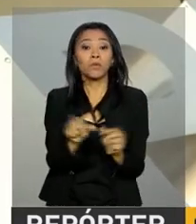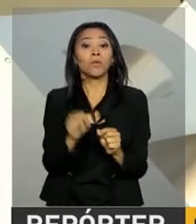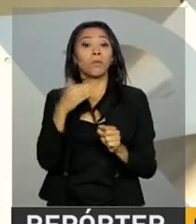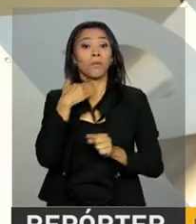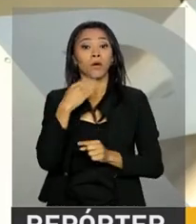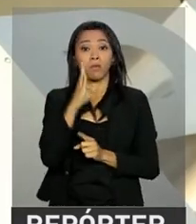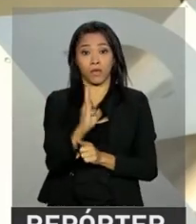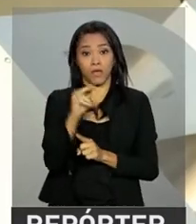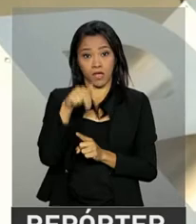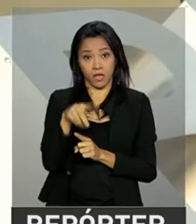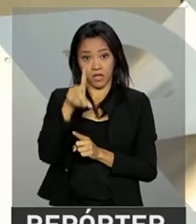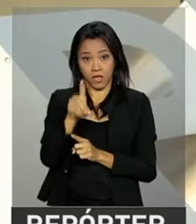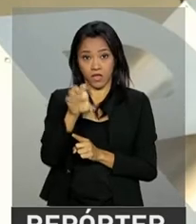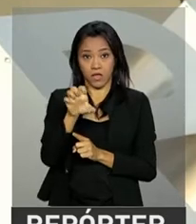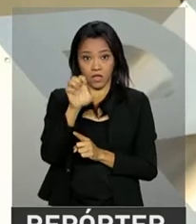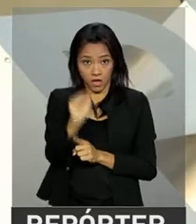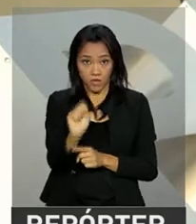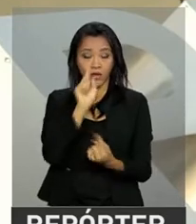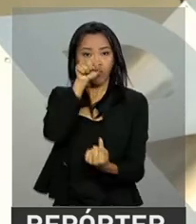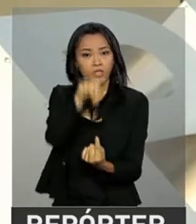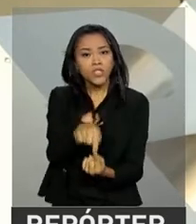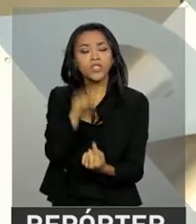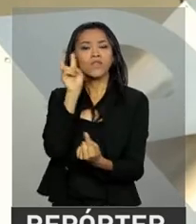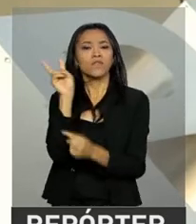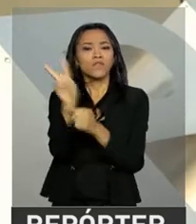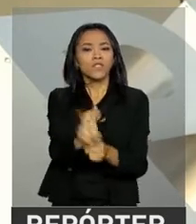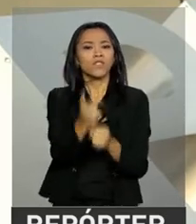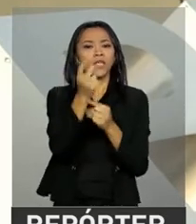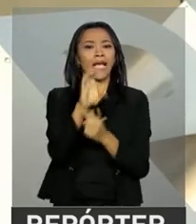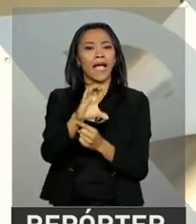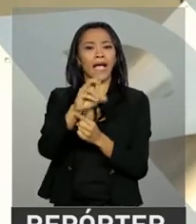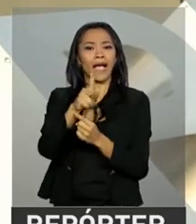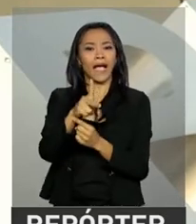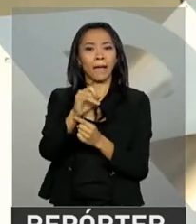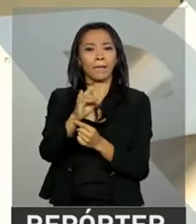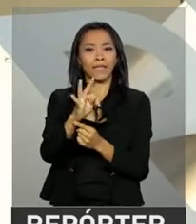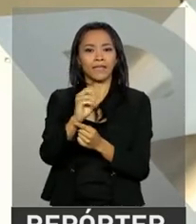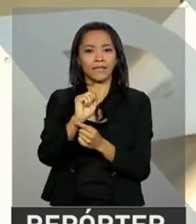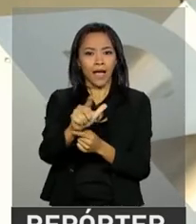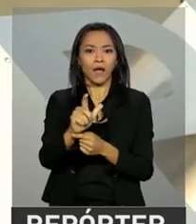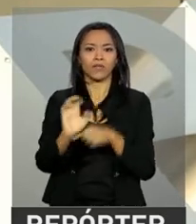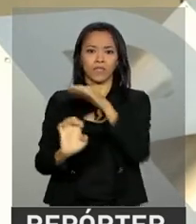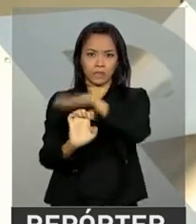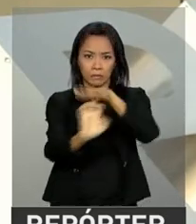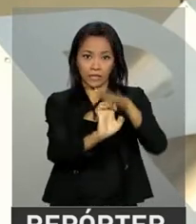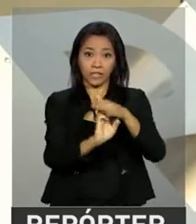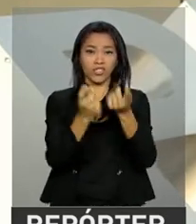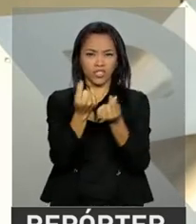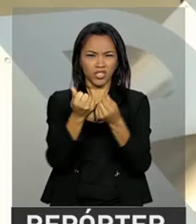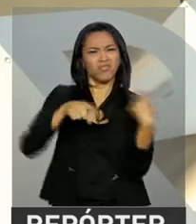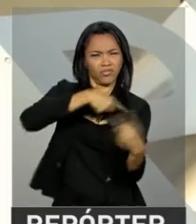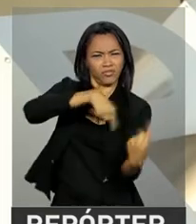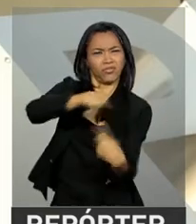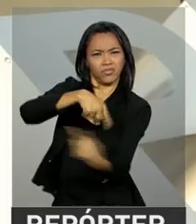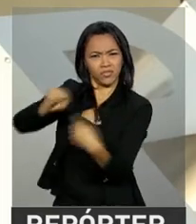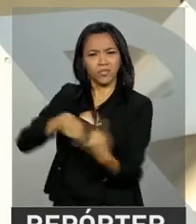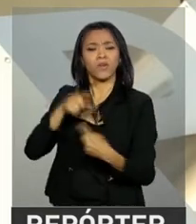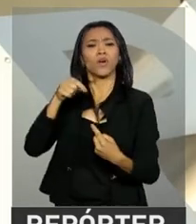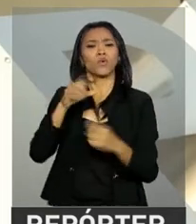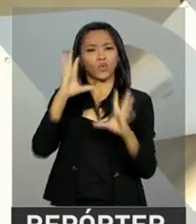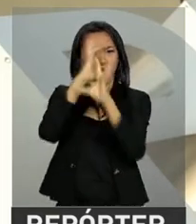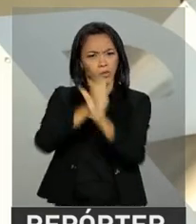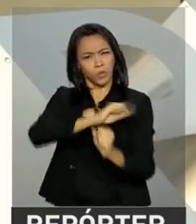progeren voltado para o financiamento para o capital de giro das empresas o volume total de empréstimos neste ano